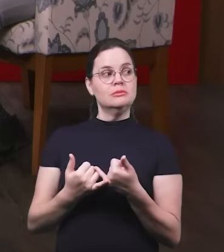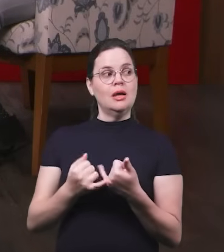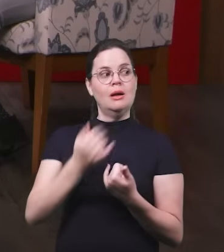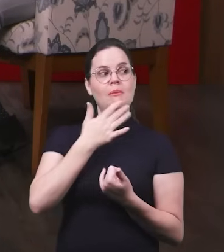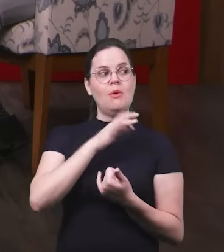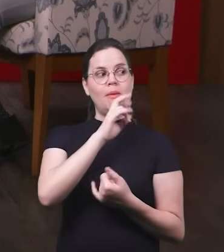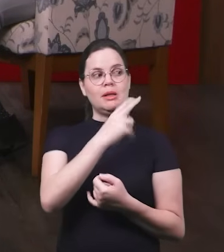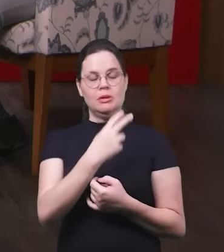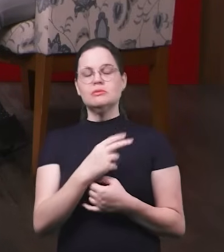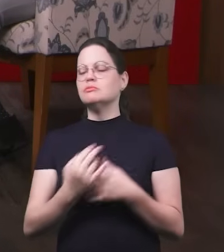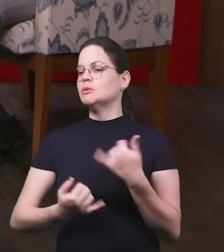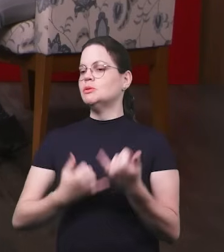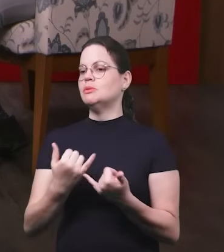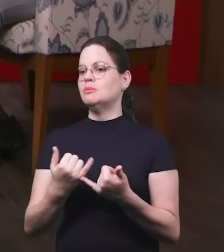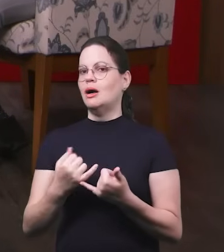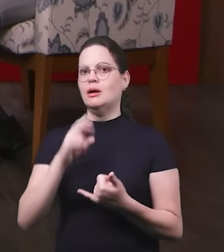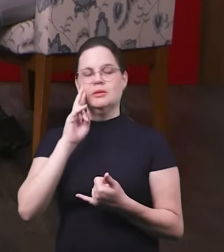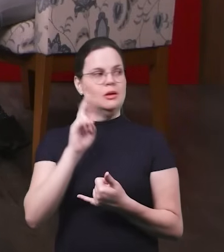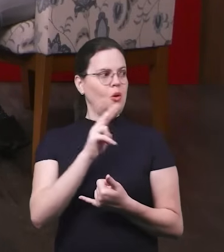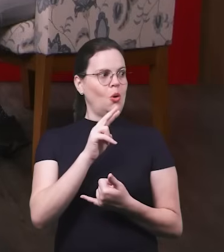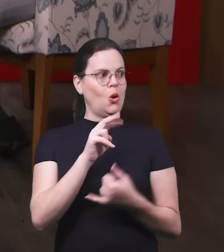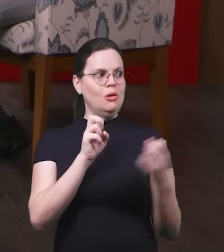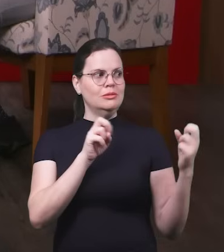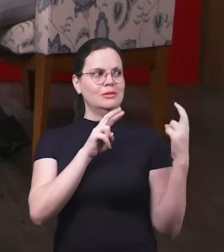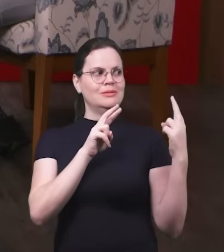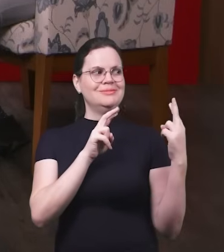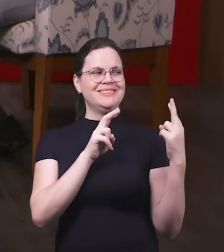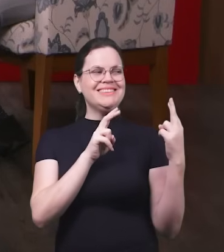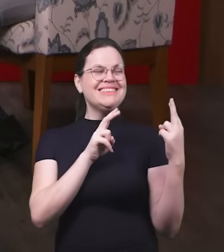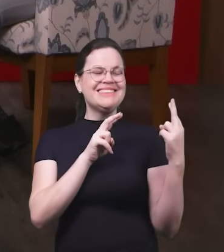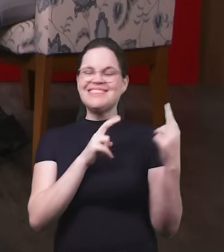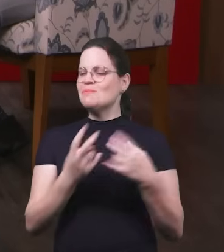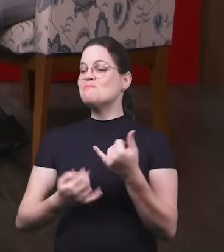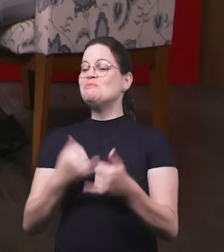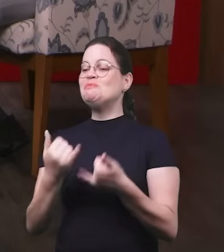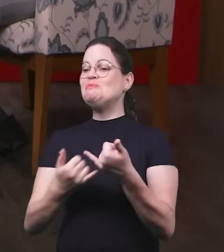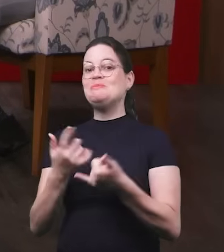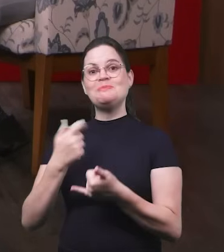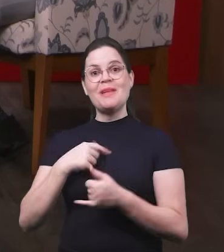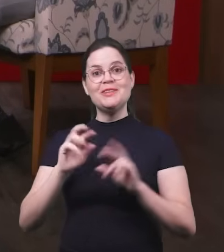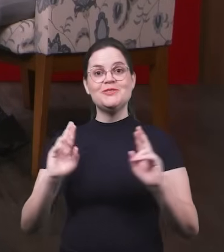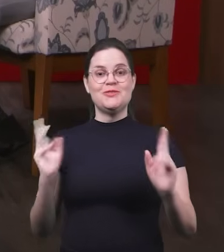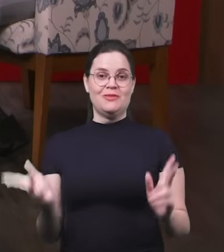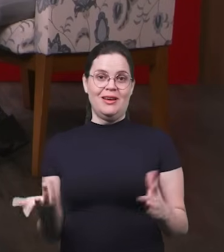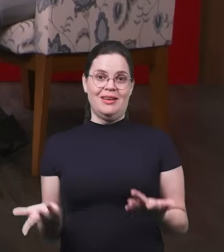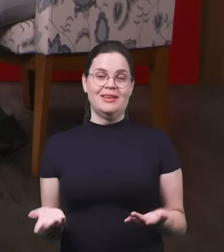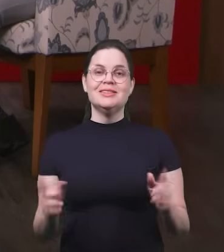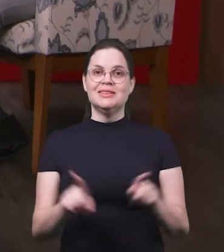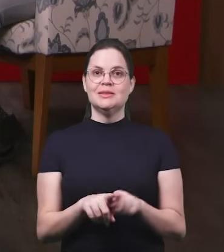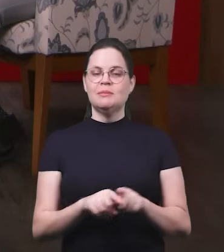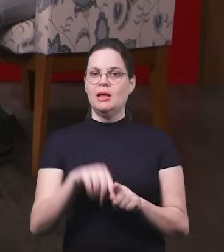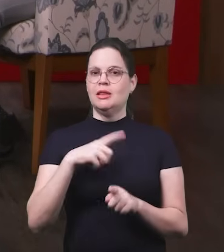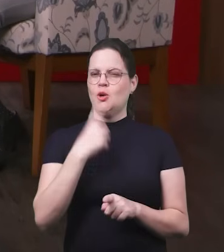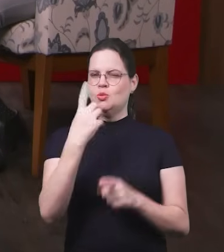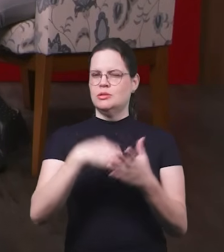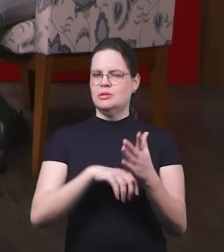um gravetozinho. Você olhou, pronto. Ganhou Ela o dia. faz diferente já. Exatamente. Agora, tem um segredo aí no